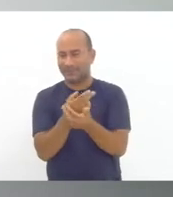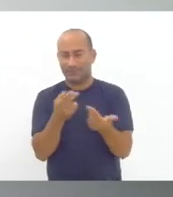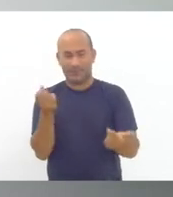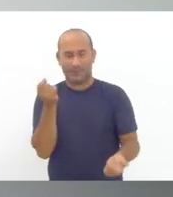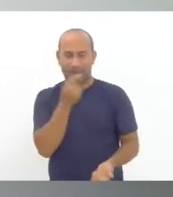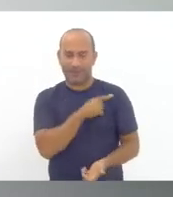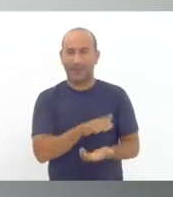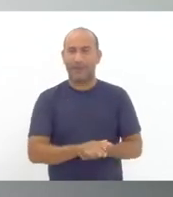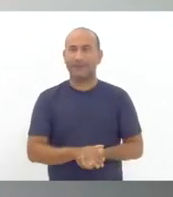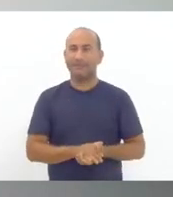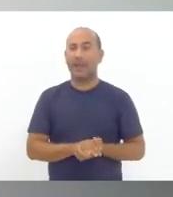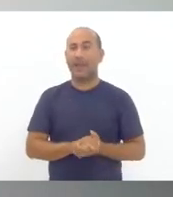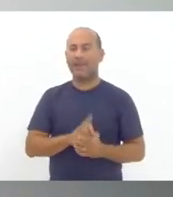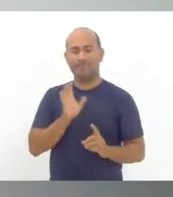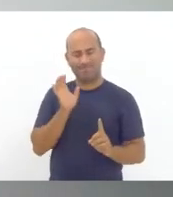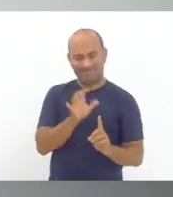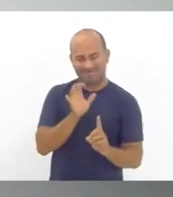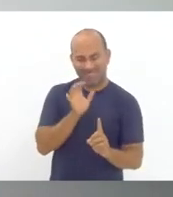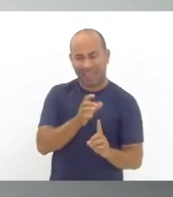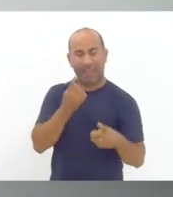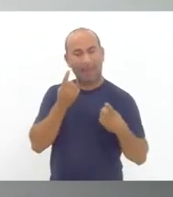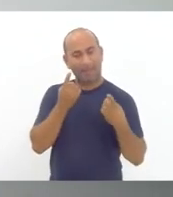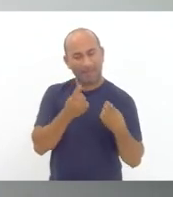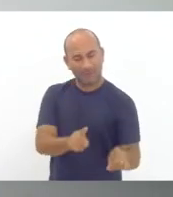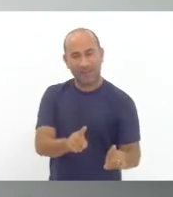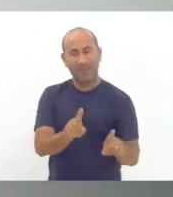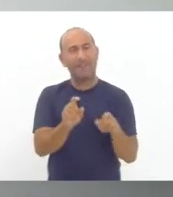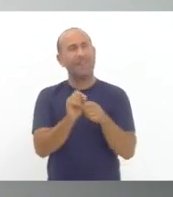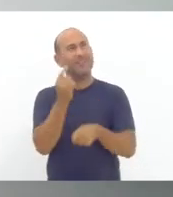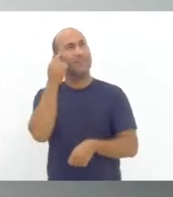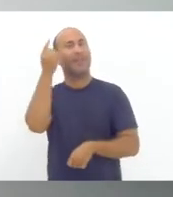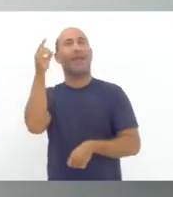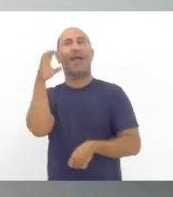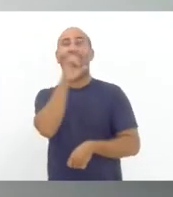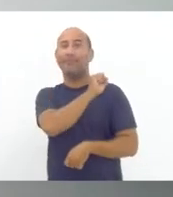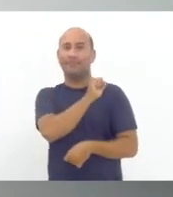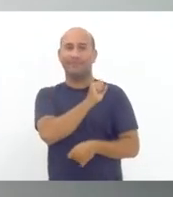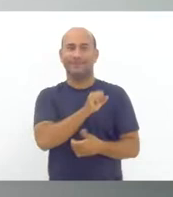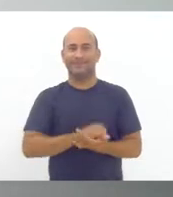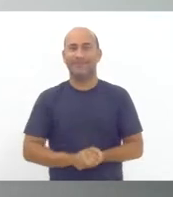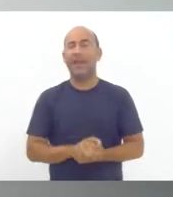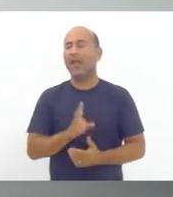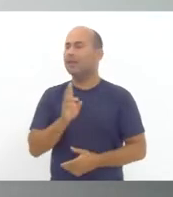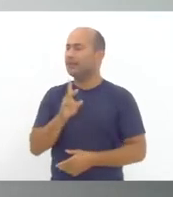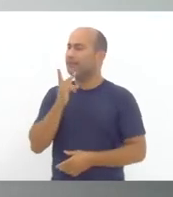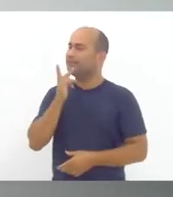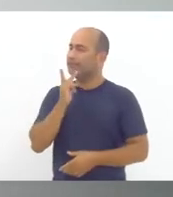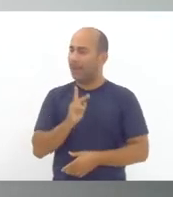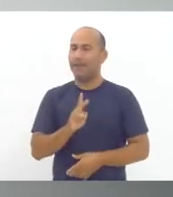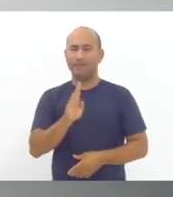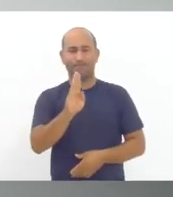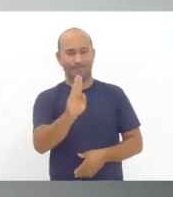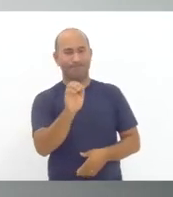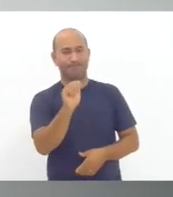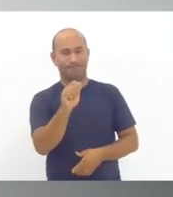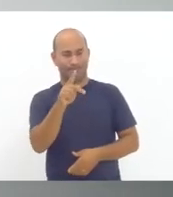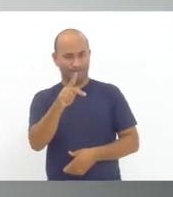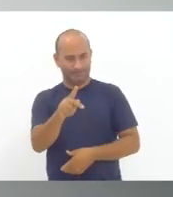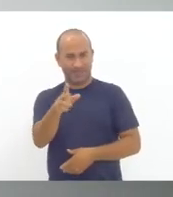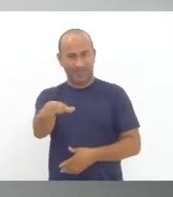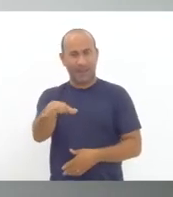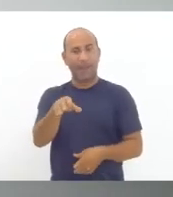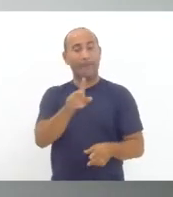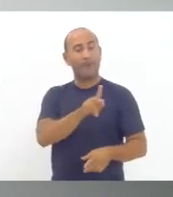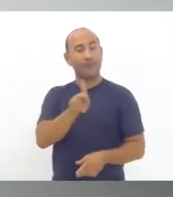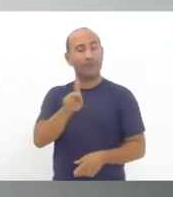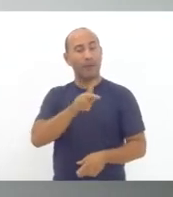me instigando me provocando me fazendo pensar rápido então eu sempre digo que o bap é o meu grande professor